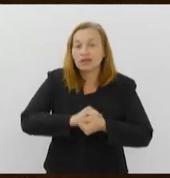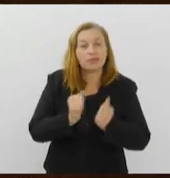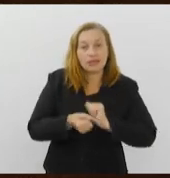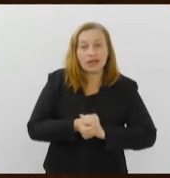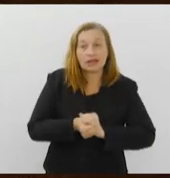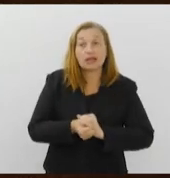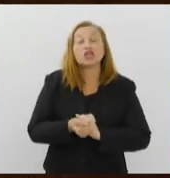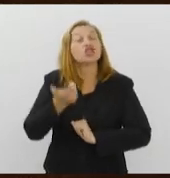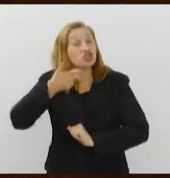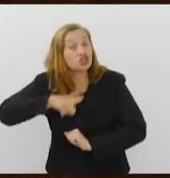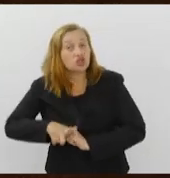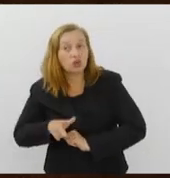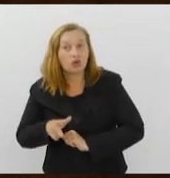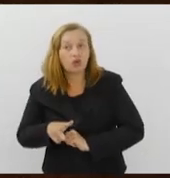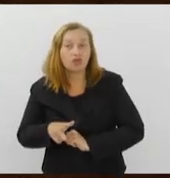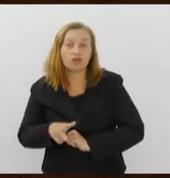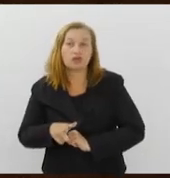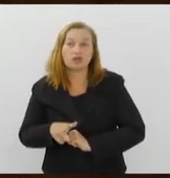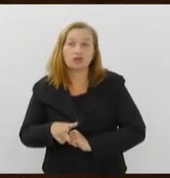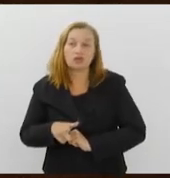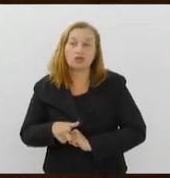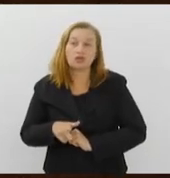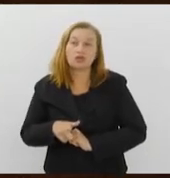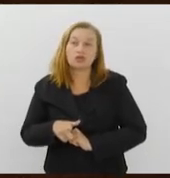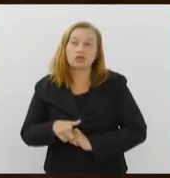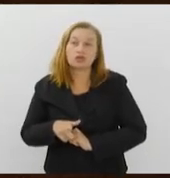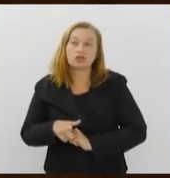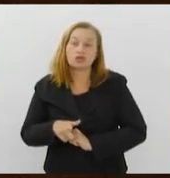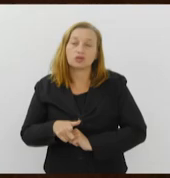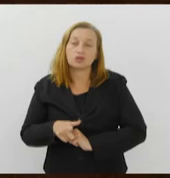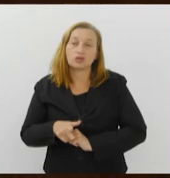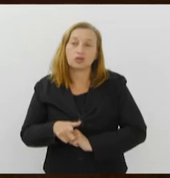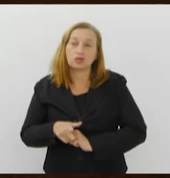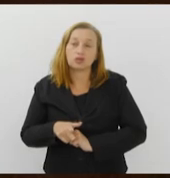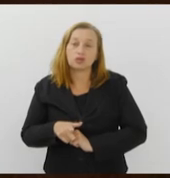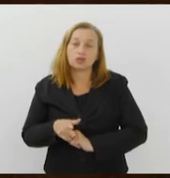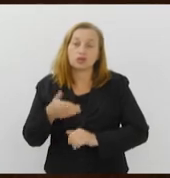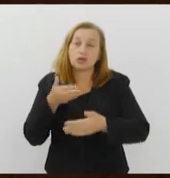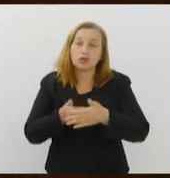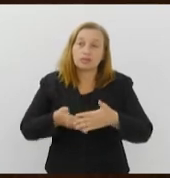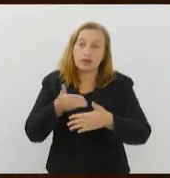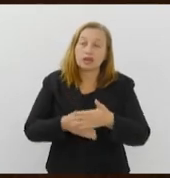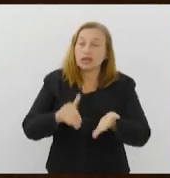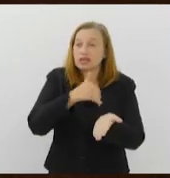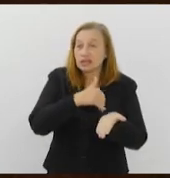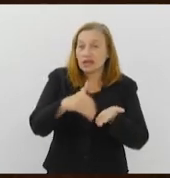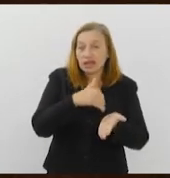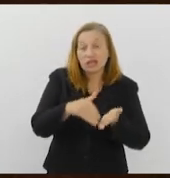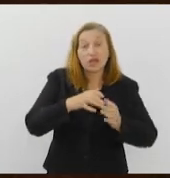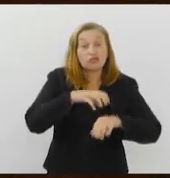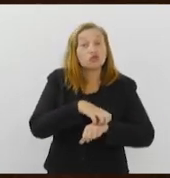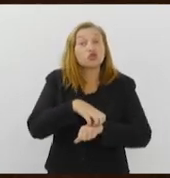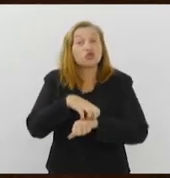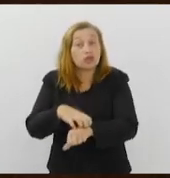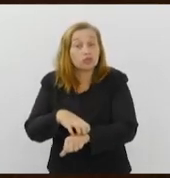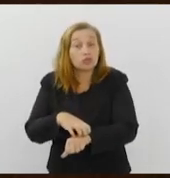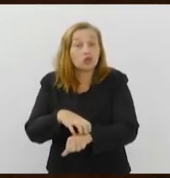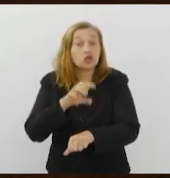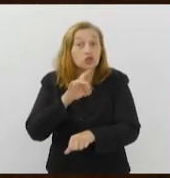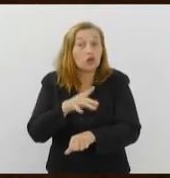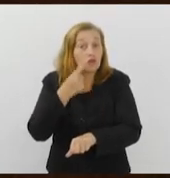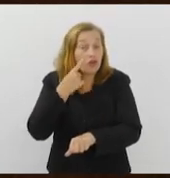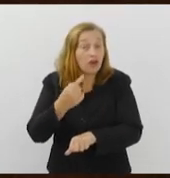uma vez, com a completa omissão, cumplicidade do secretário de transportes, que só vê a